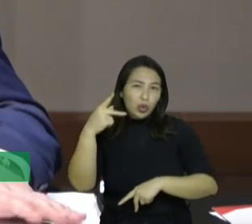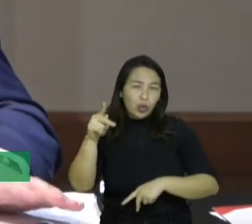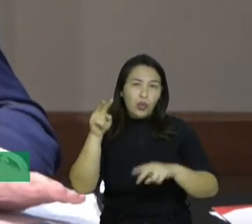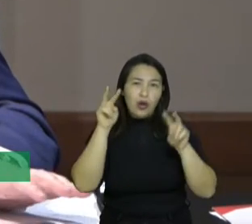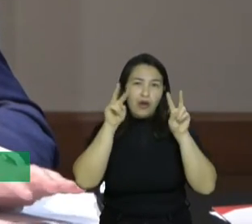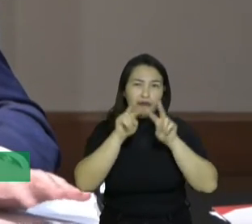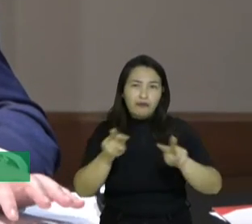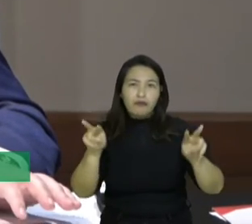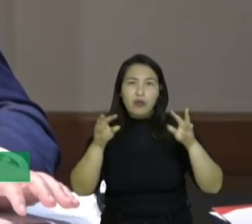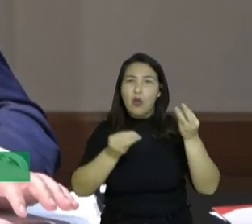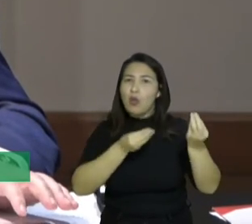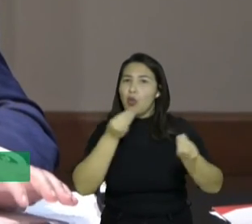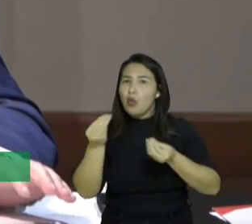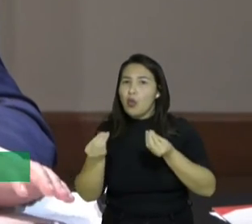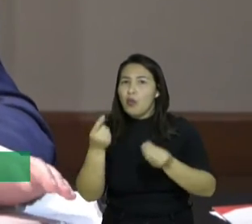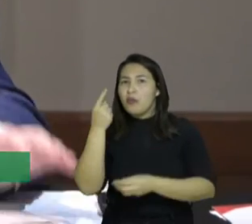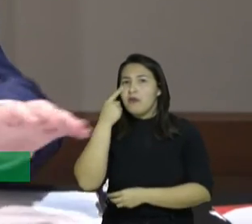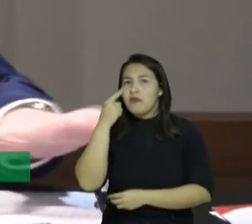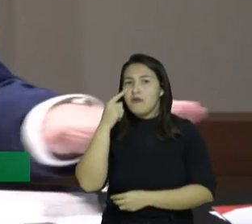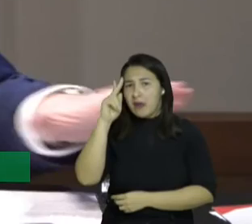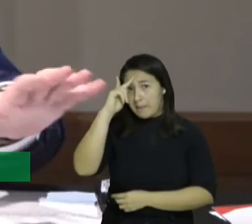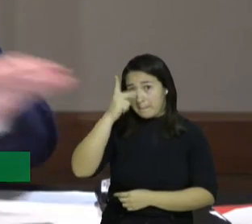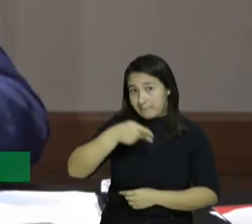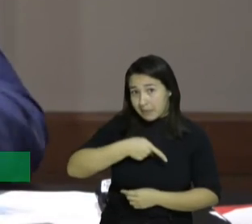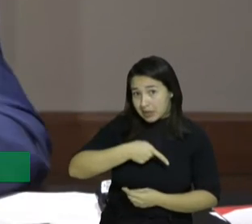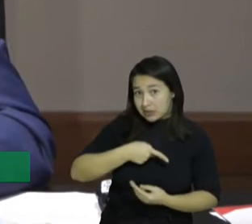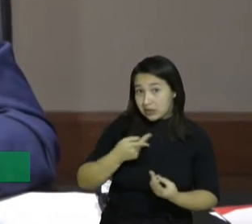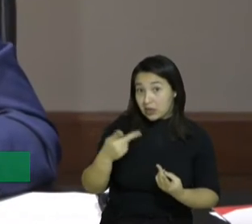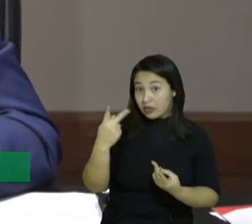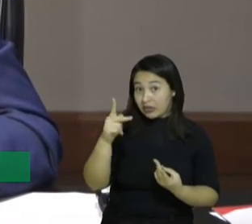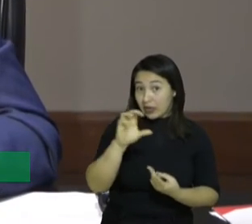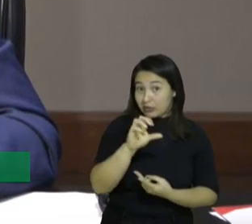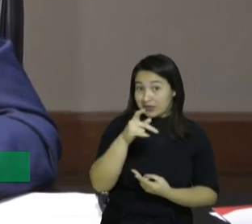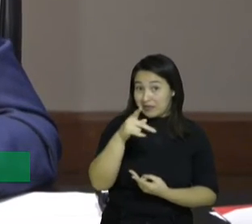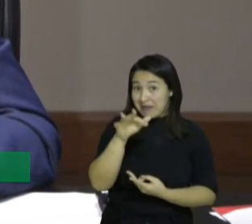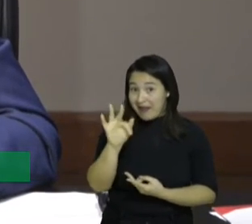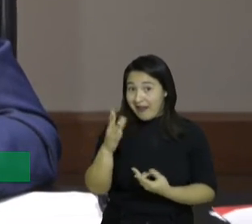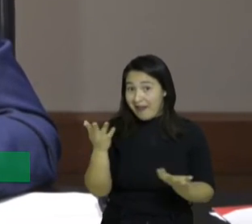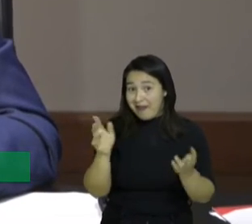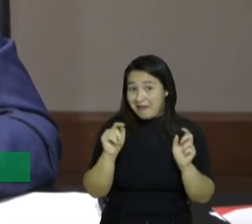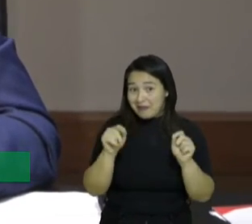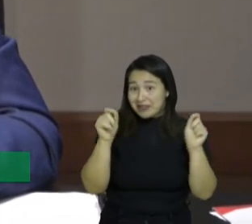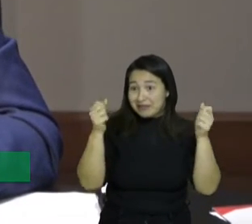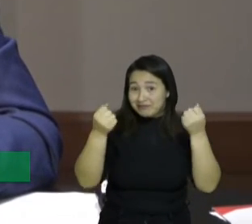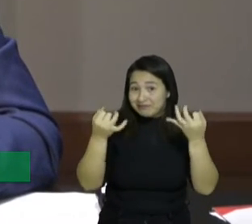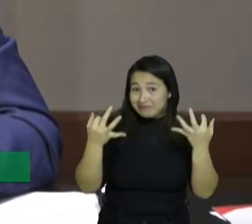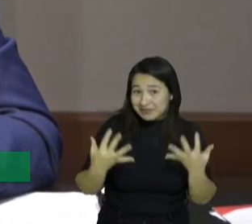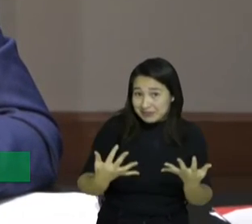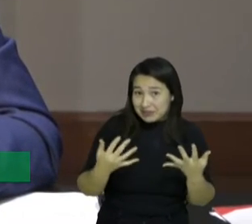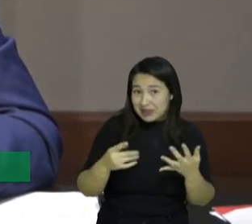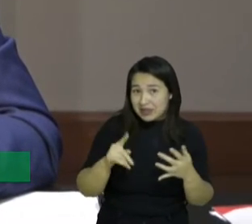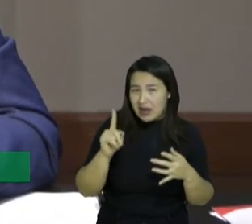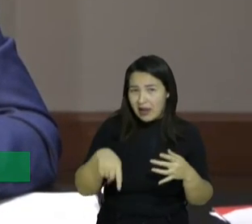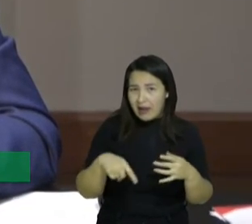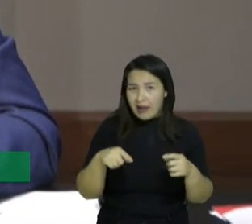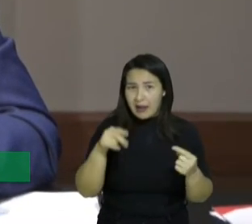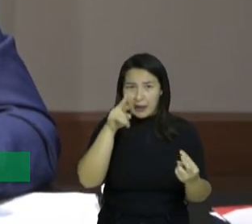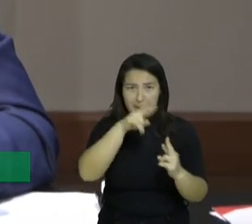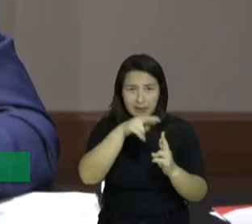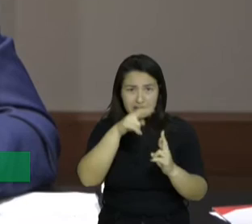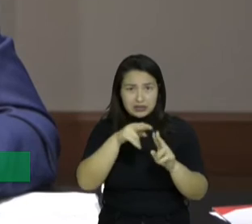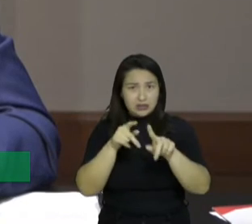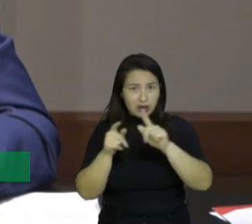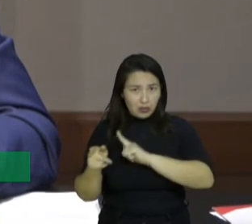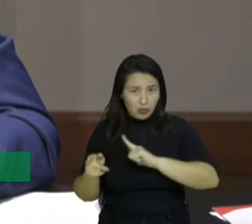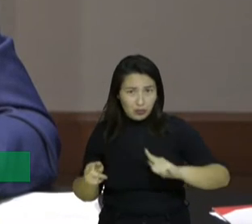né pela Ótica pessoal e seu CPF falando não né não institucionalmente pelo governo de São Paulo né eu eu